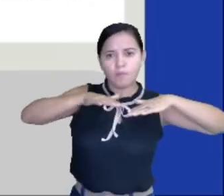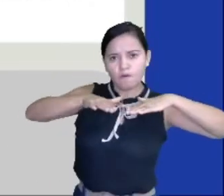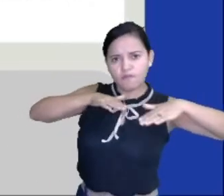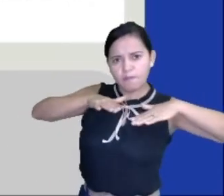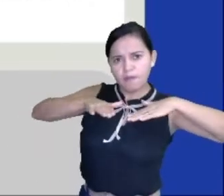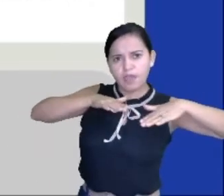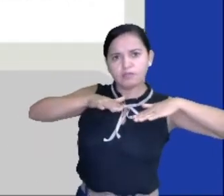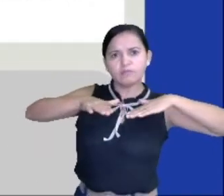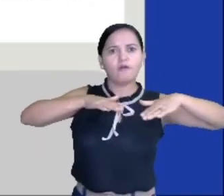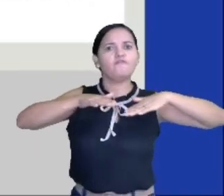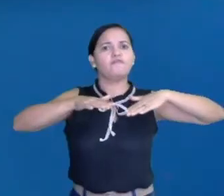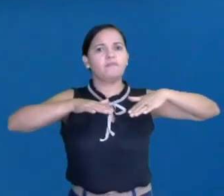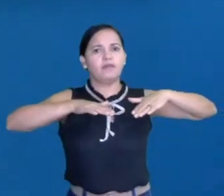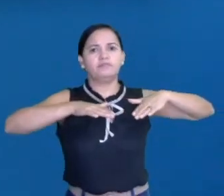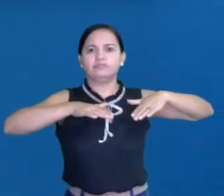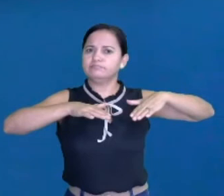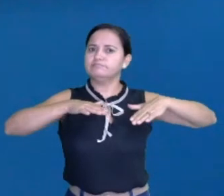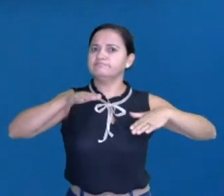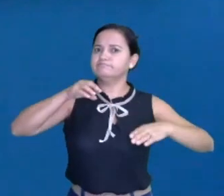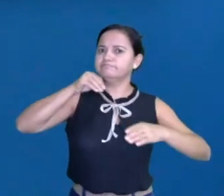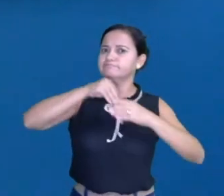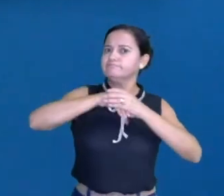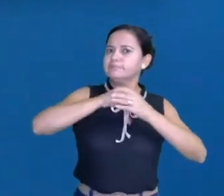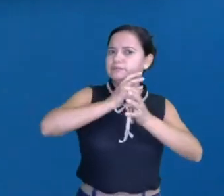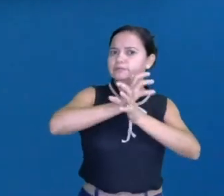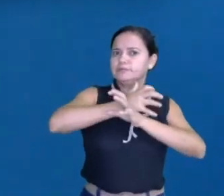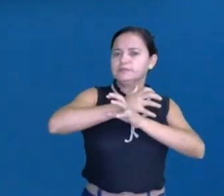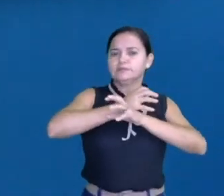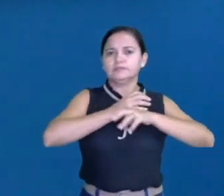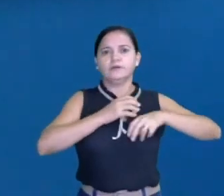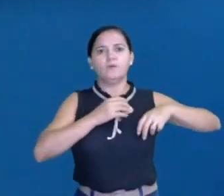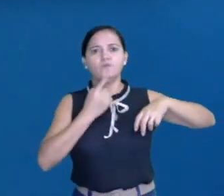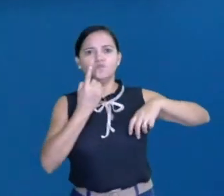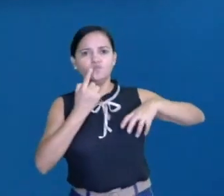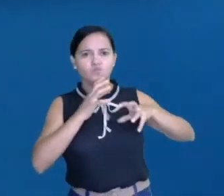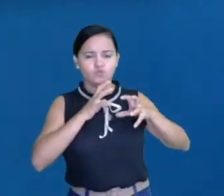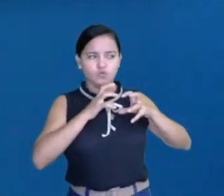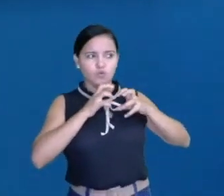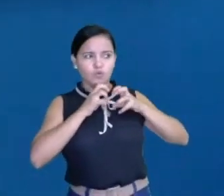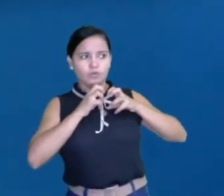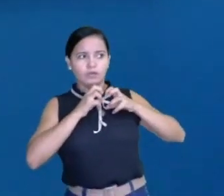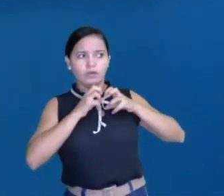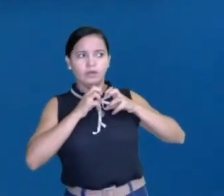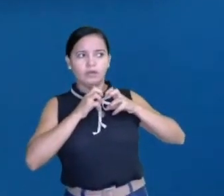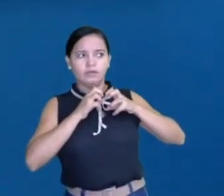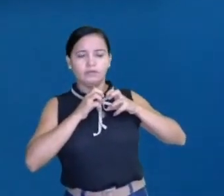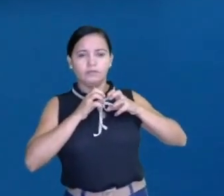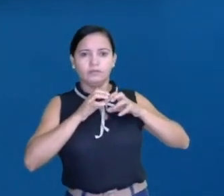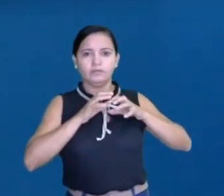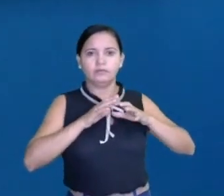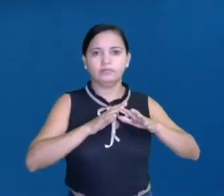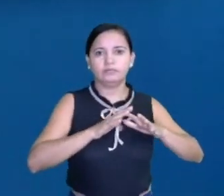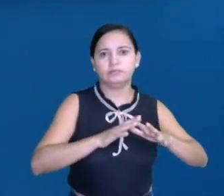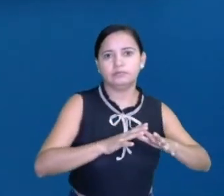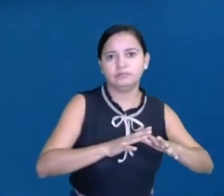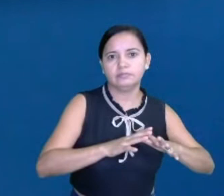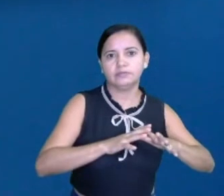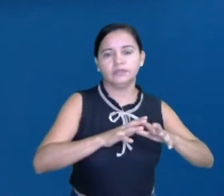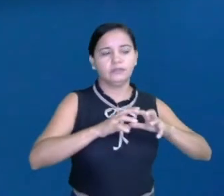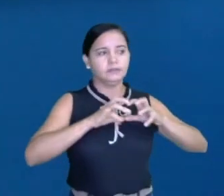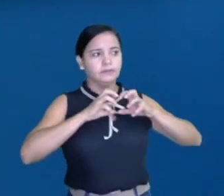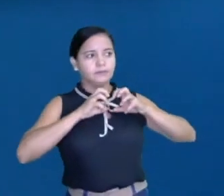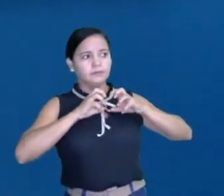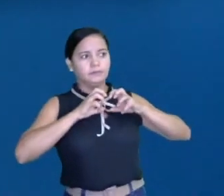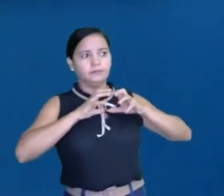fazem esse movimento antagônico. Quando um contrai, o outro relaxa. Se o músculo contrai, se o bíceps